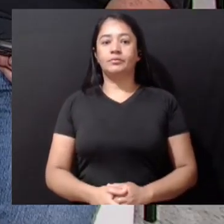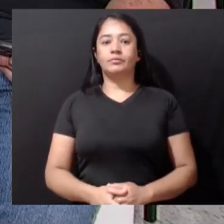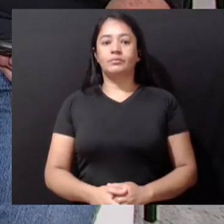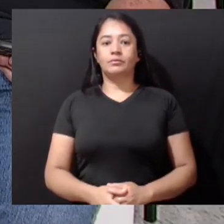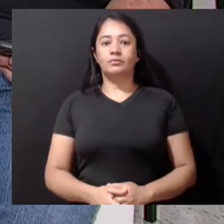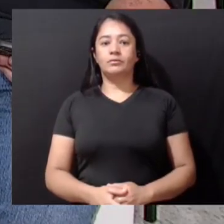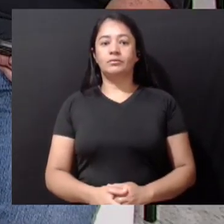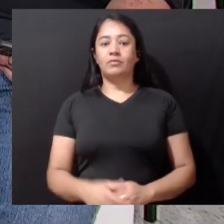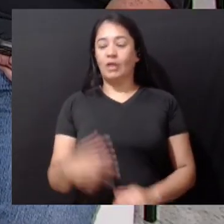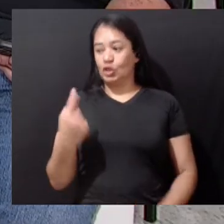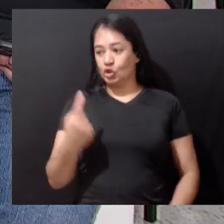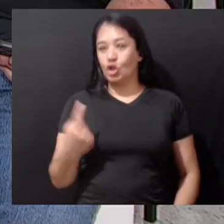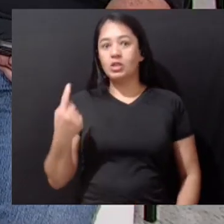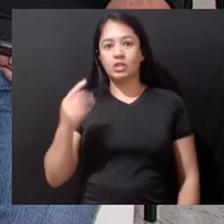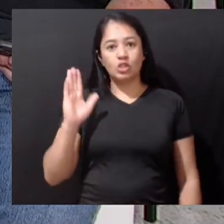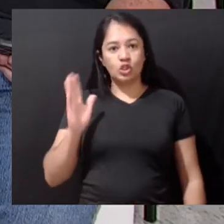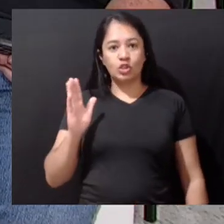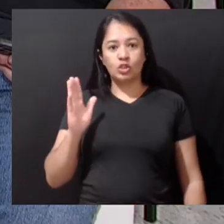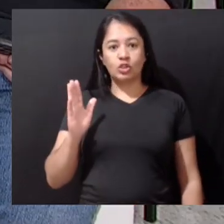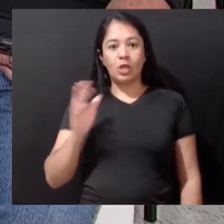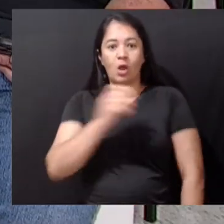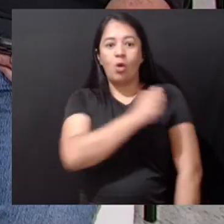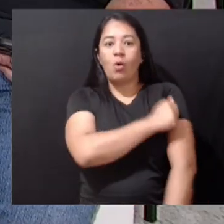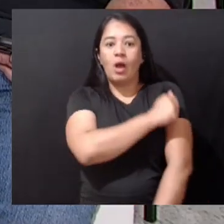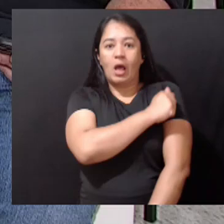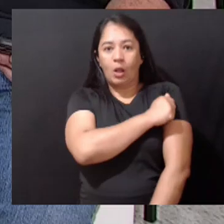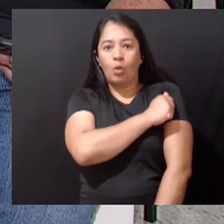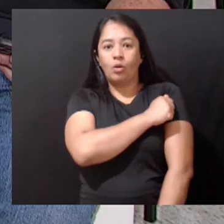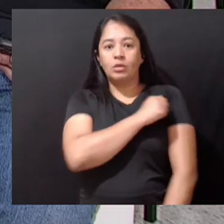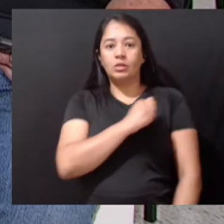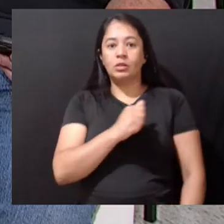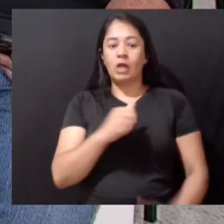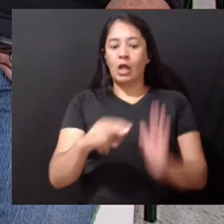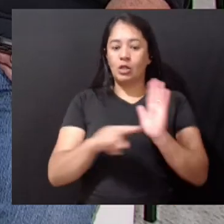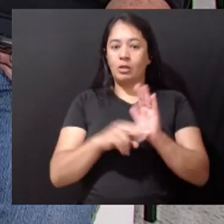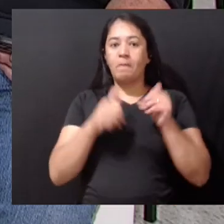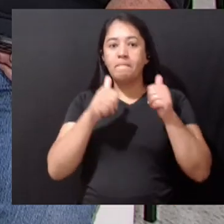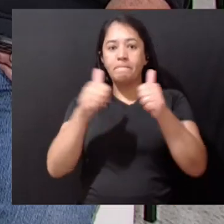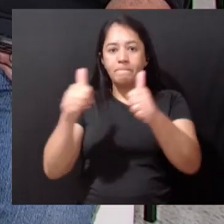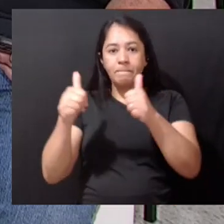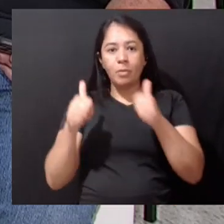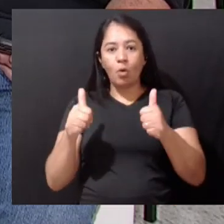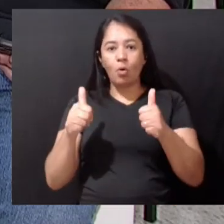ela já leva o aluno a notas boas, e ele não pode,